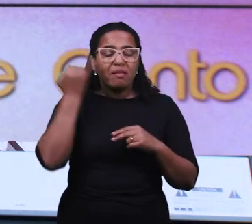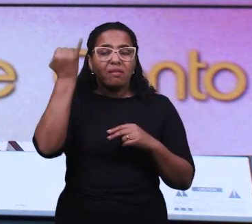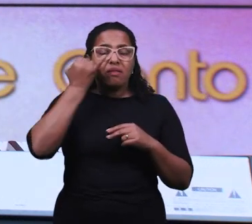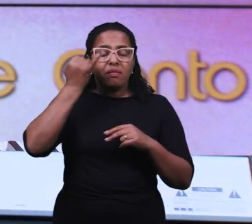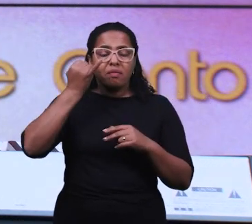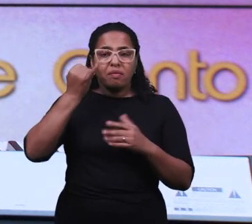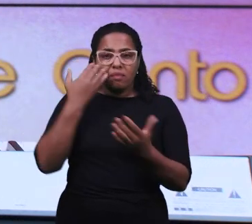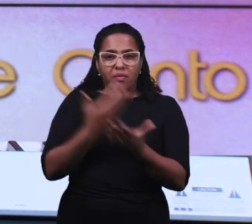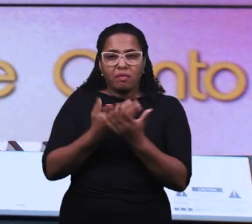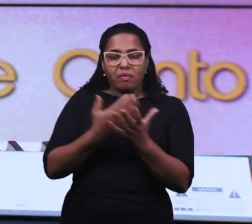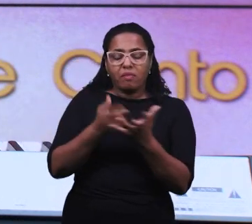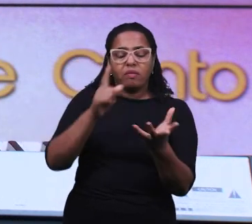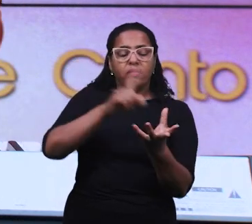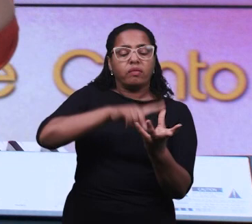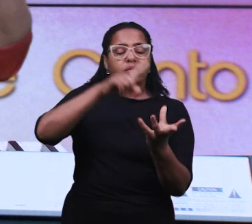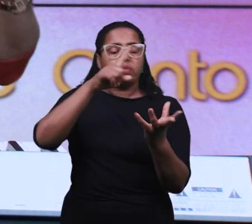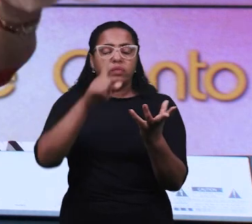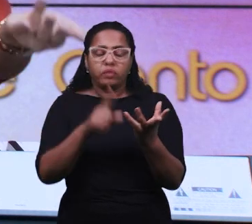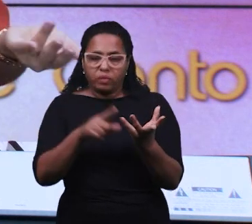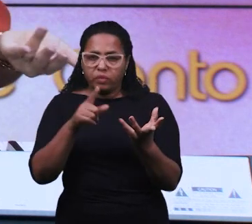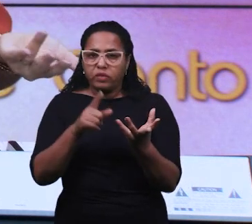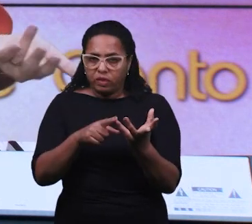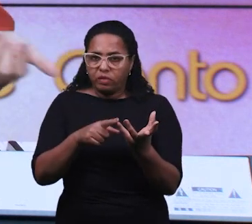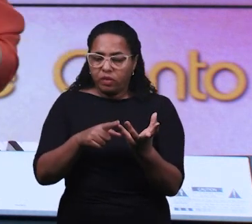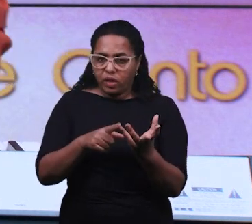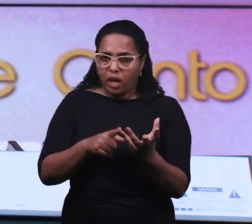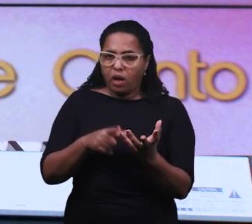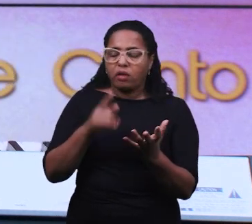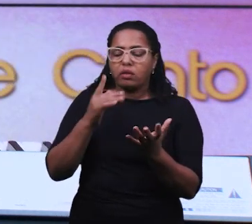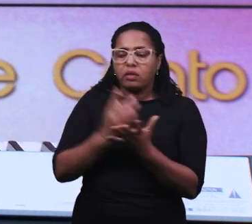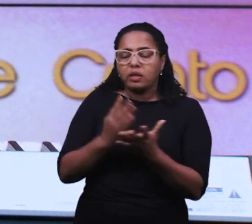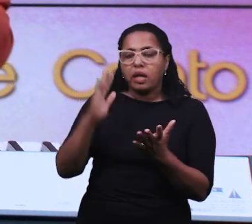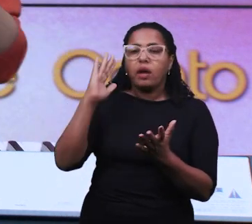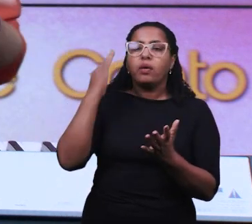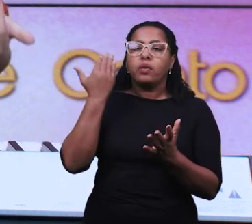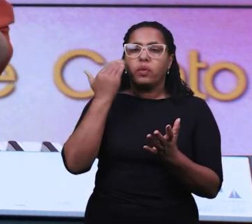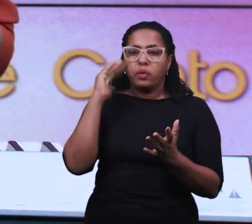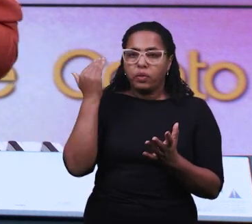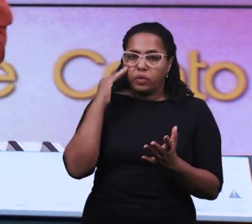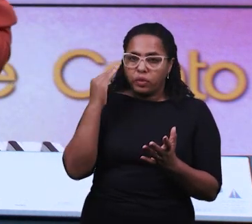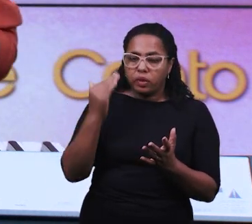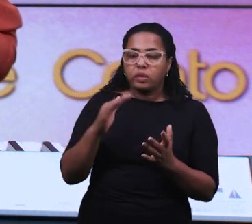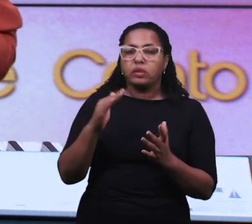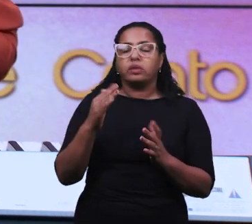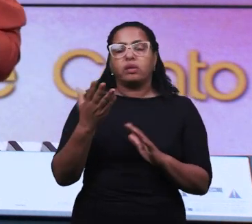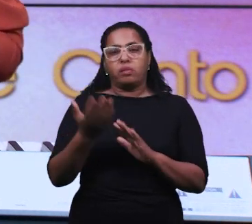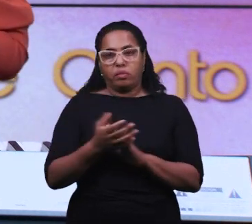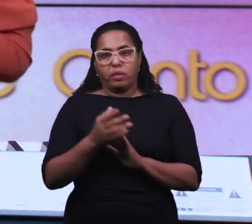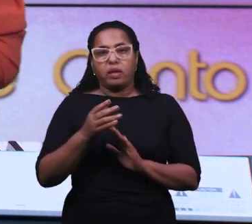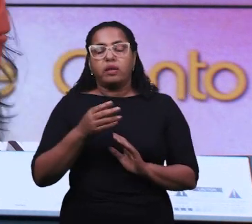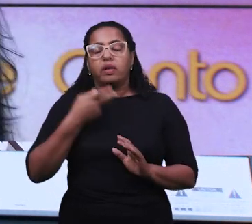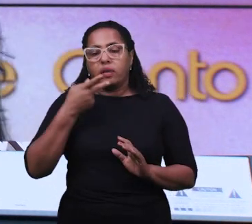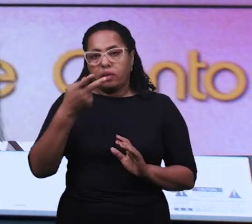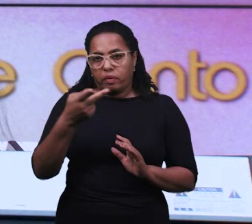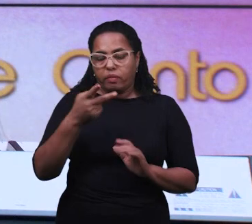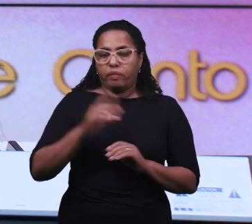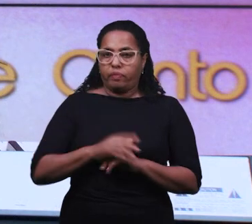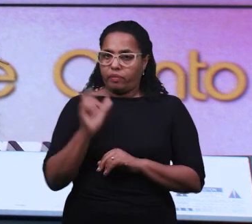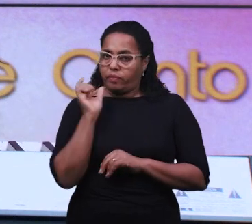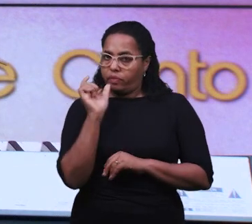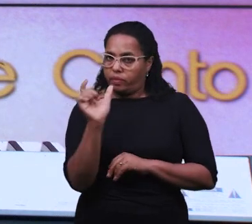é o segmento que nos dá a consistência, a compreensão do nosso texto, das nossas